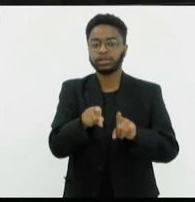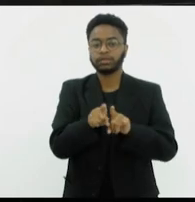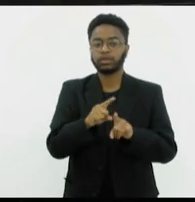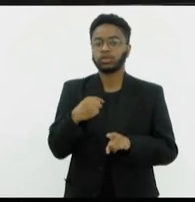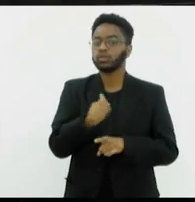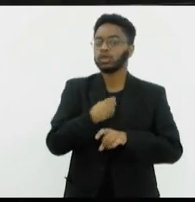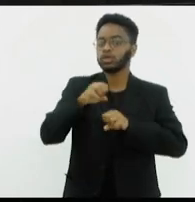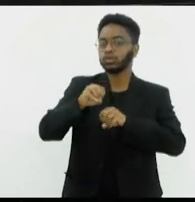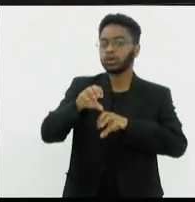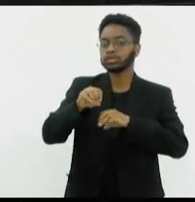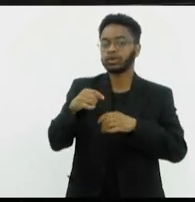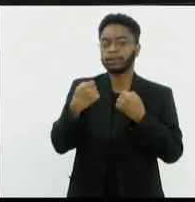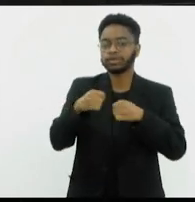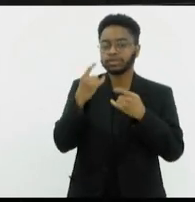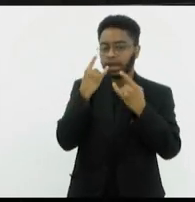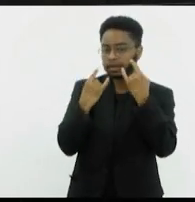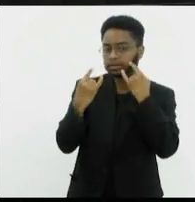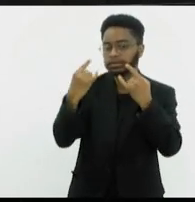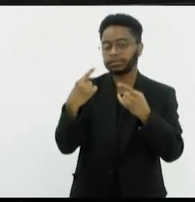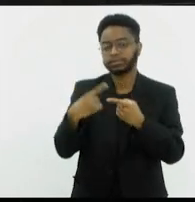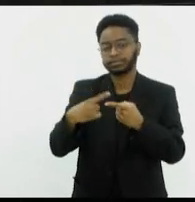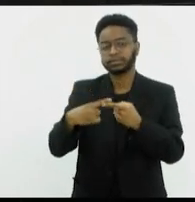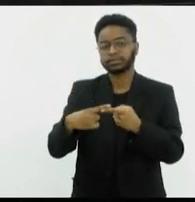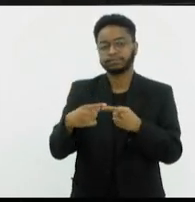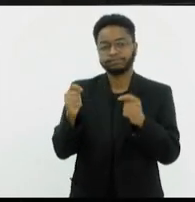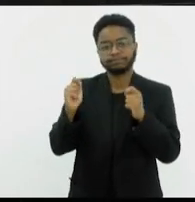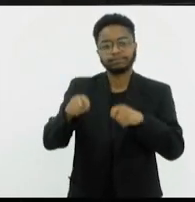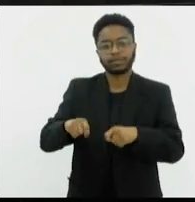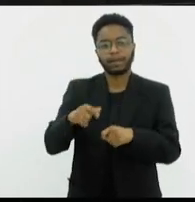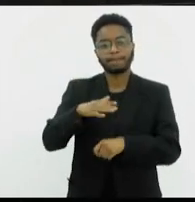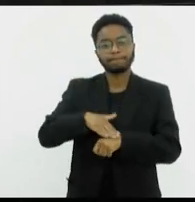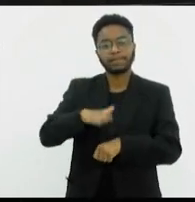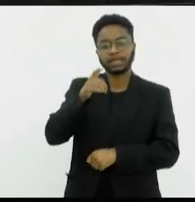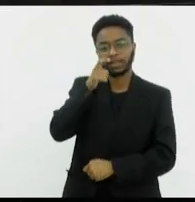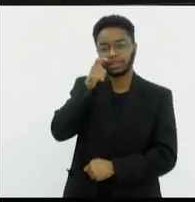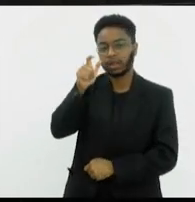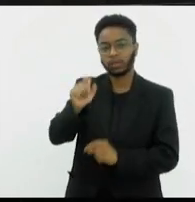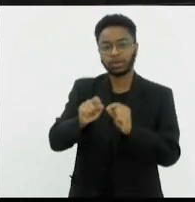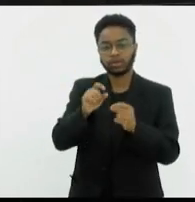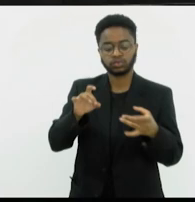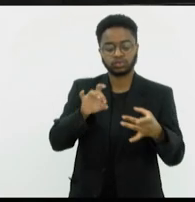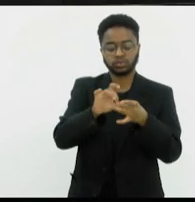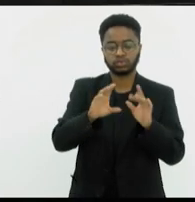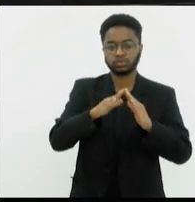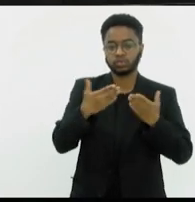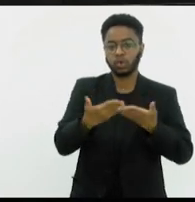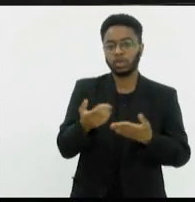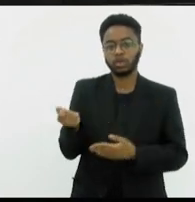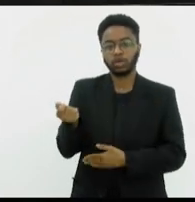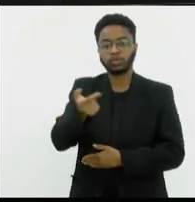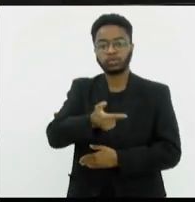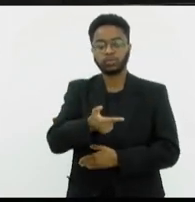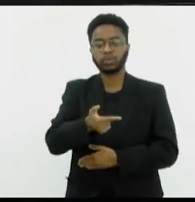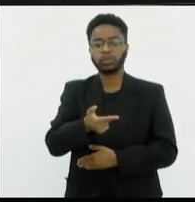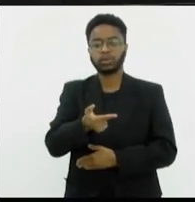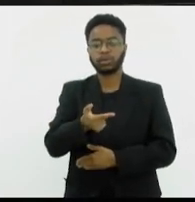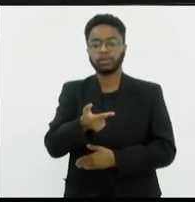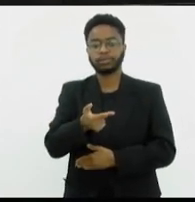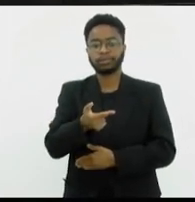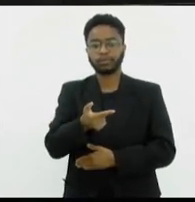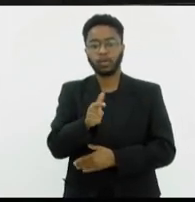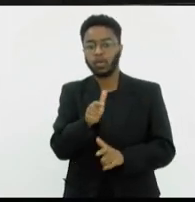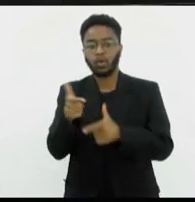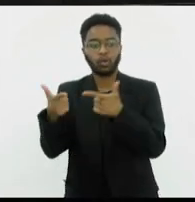educação atrativa para que seja mais interessante estar na escola do que fazendo qualquer